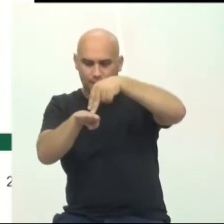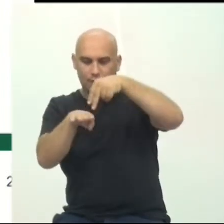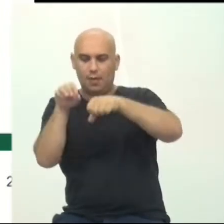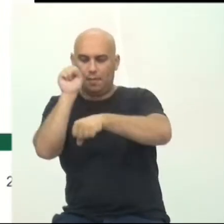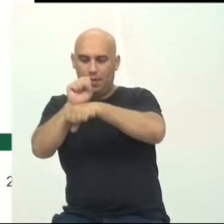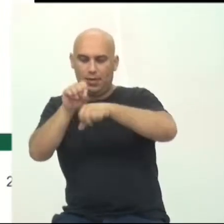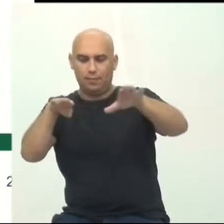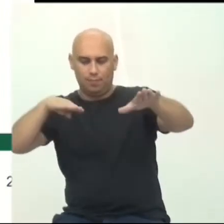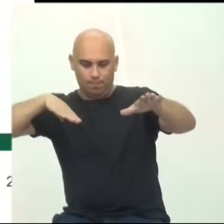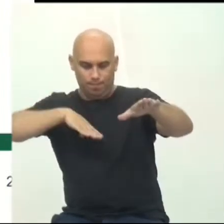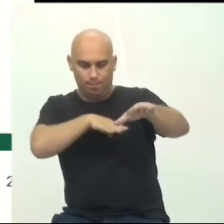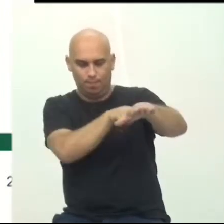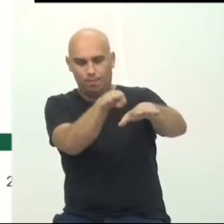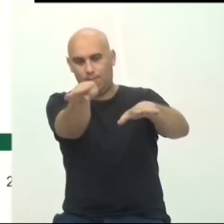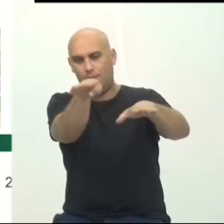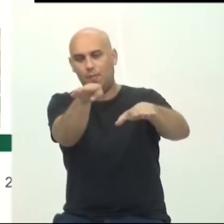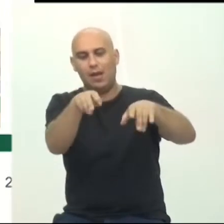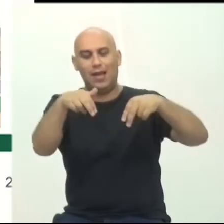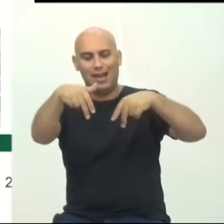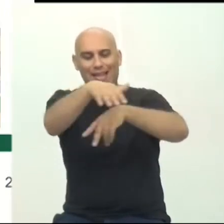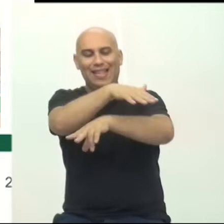ciclovia.